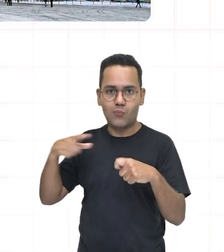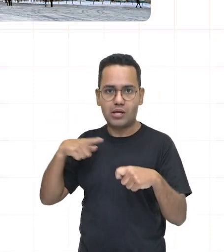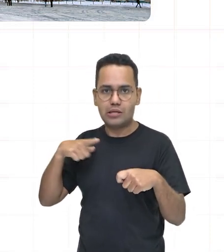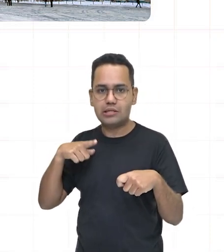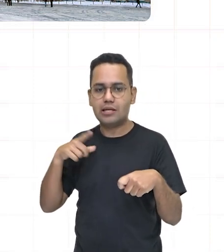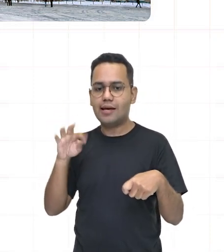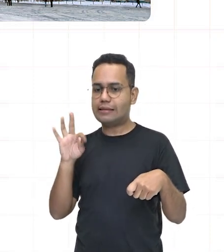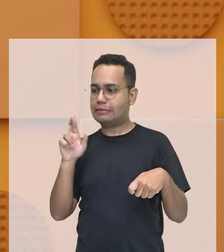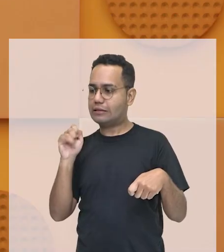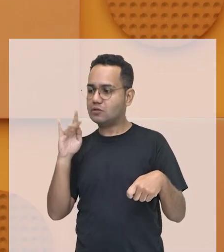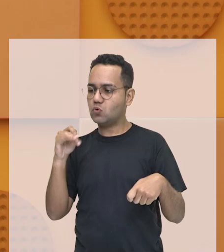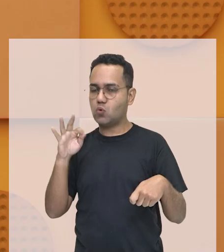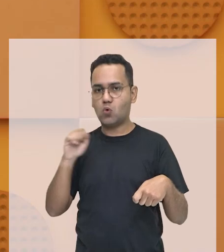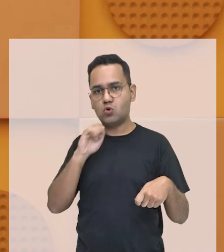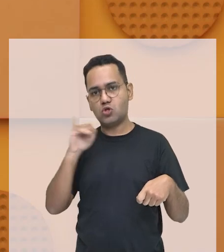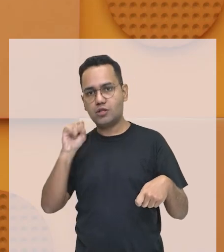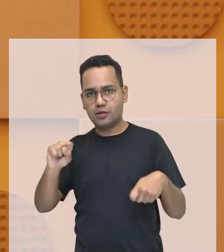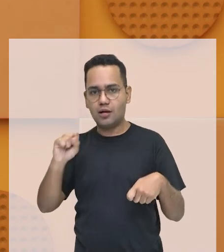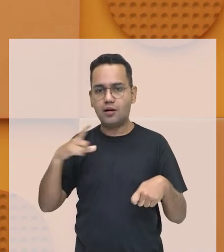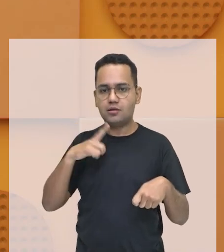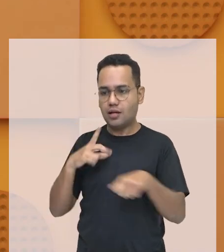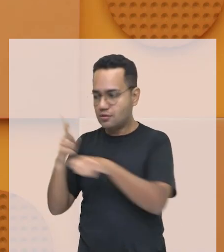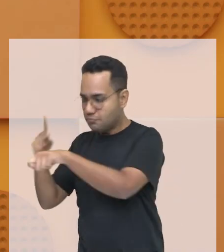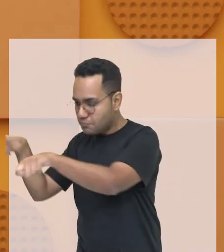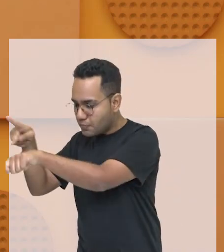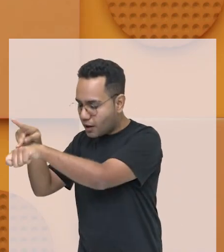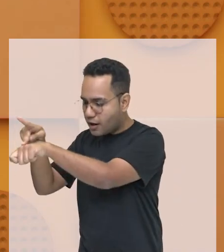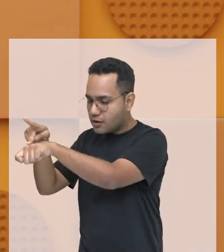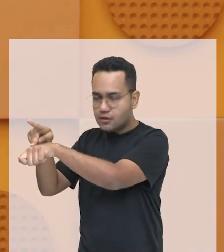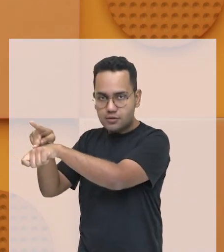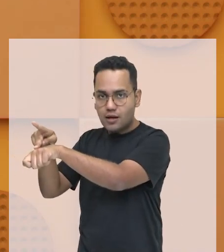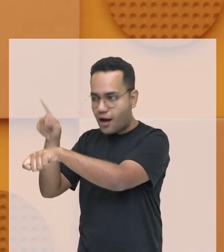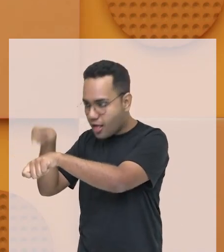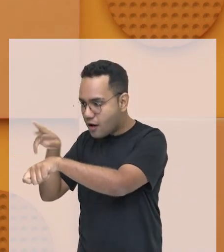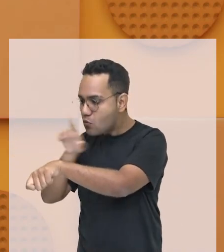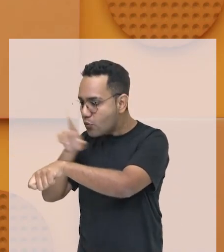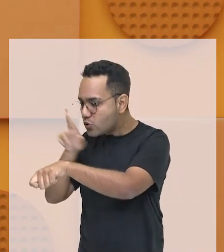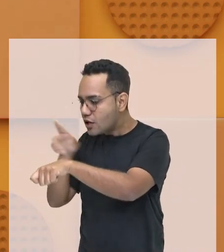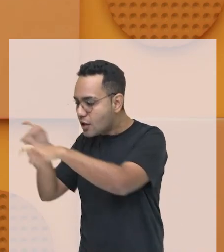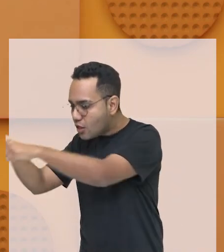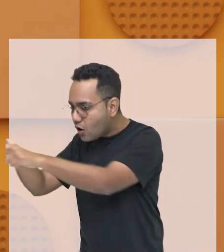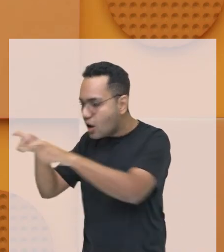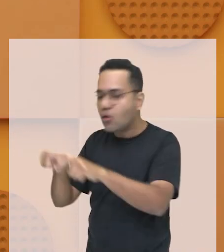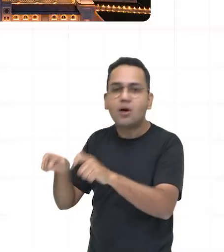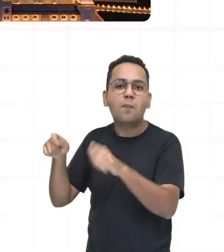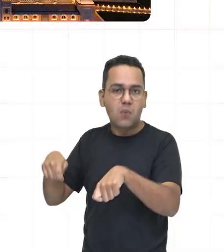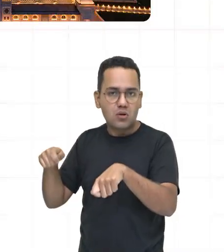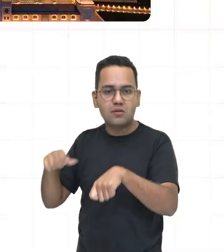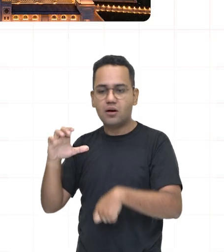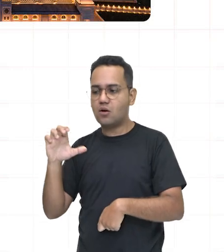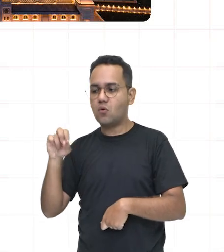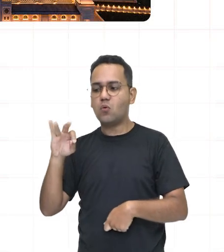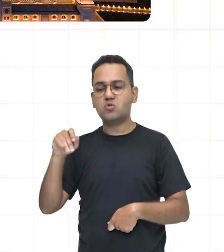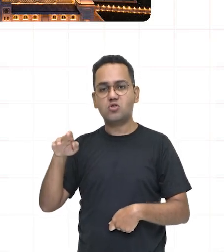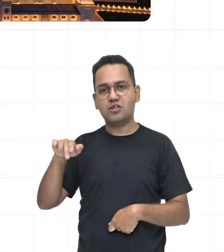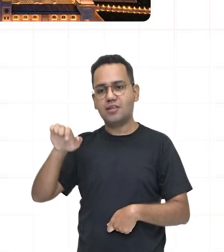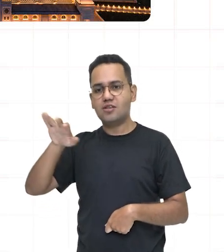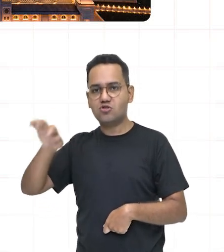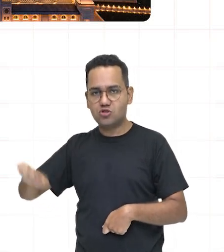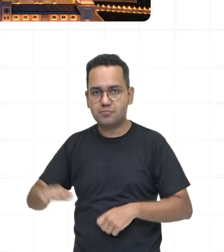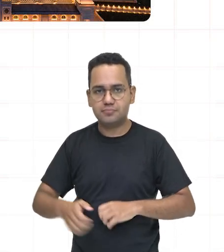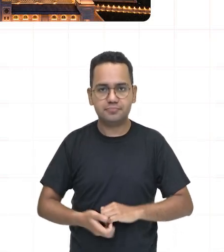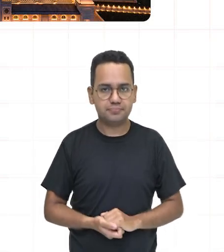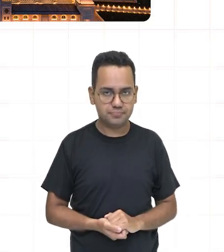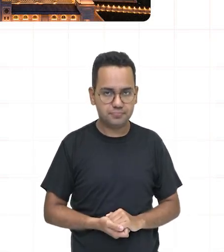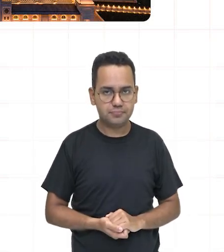que pertence, né, a 2 continentes ao mesmo tempo, assim como a Turquia, nós vamos ver agora,